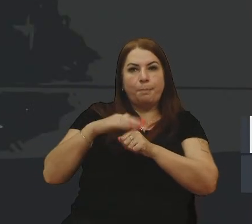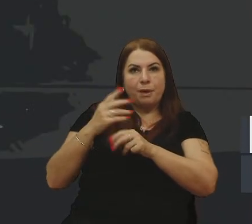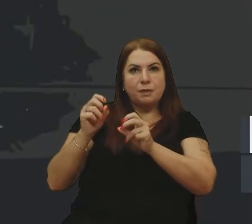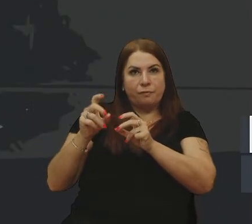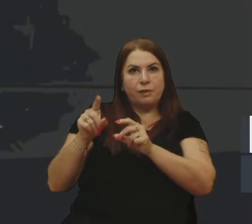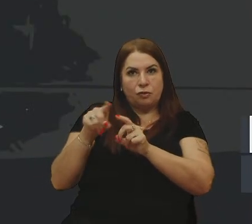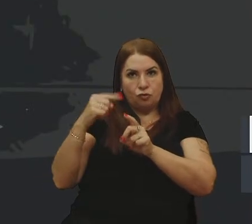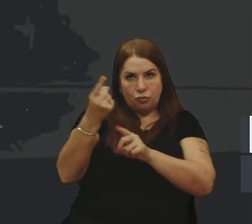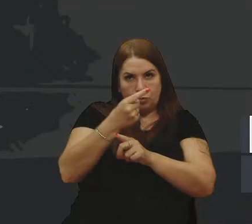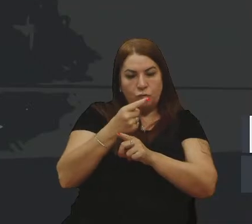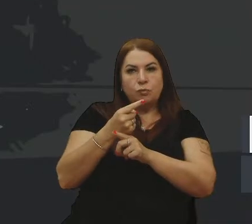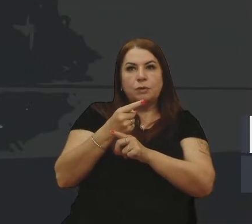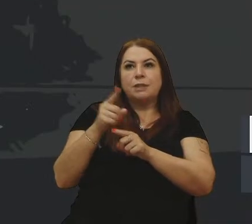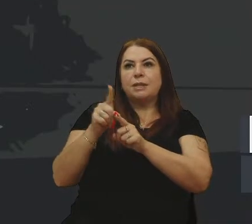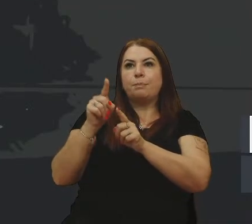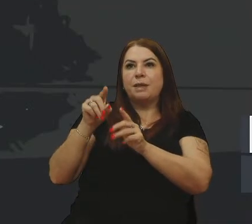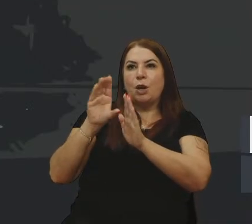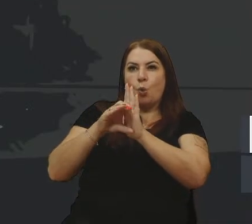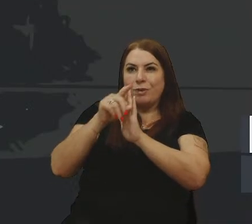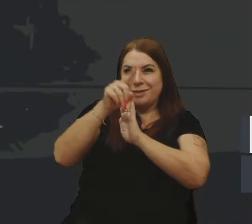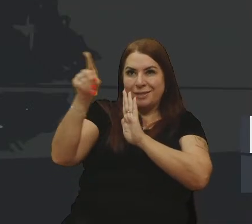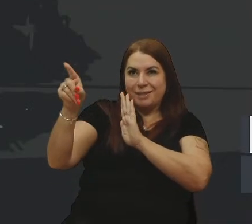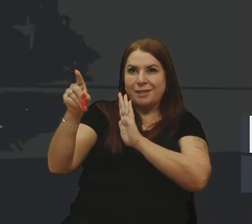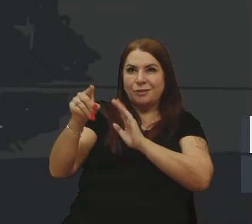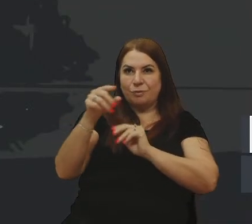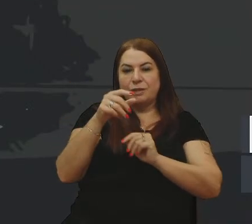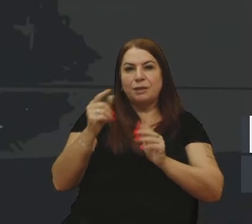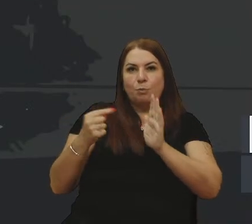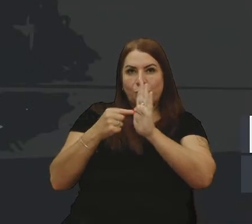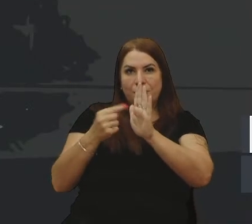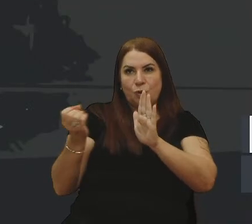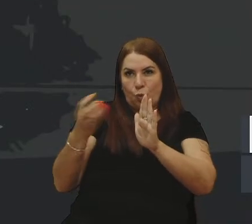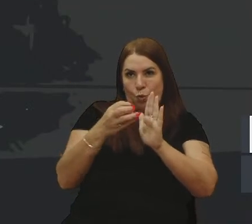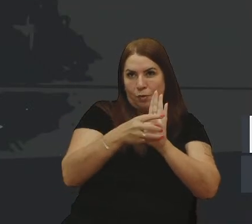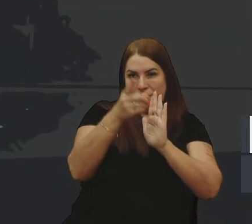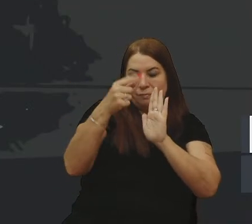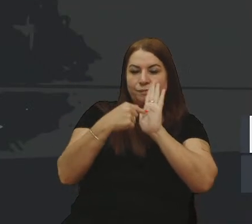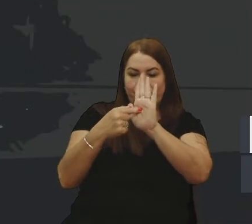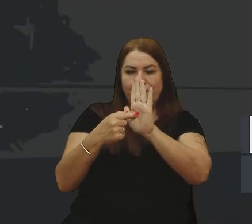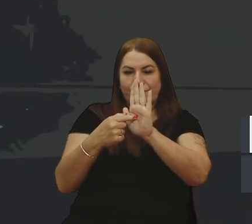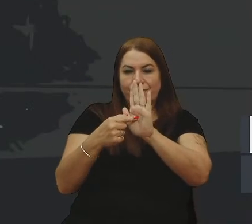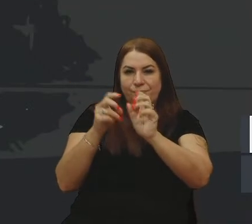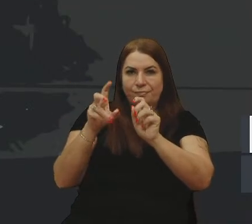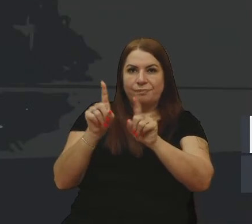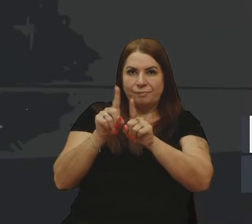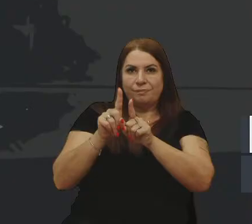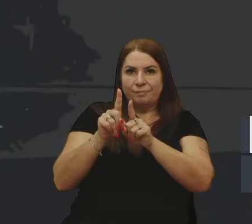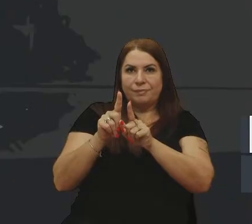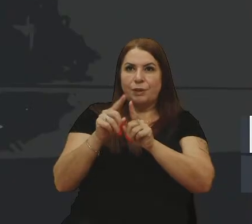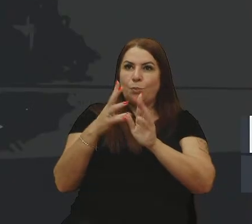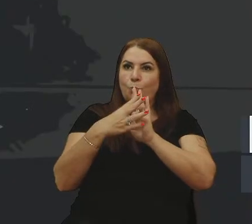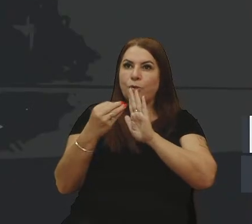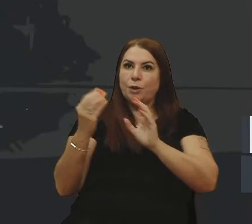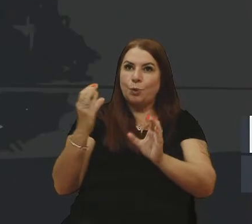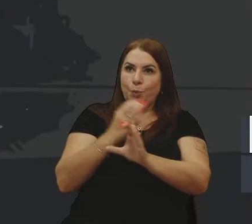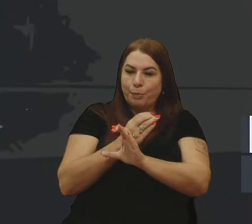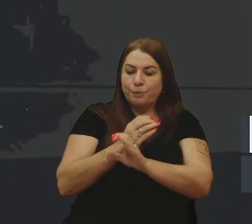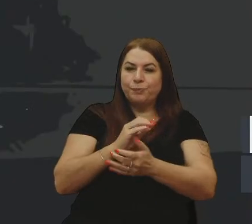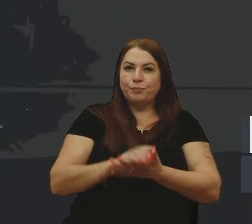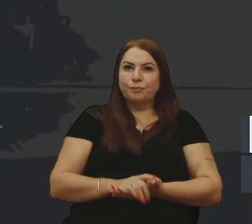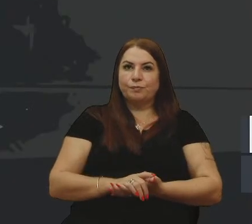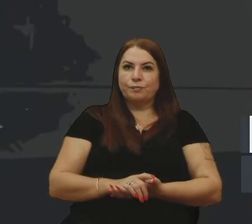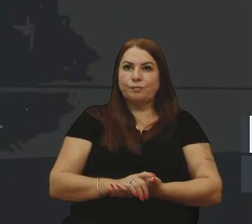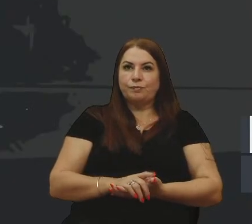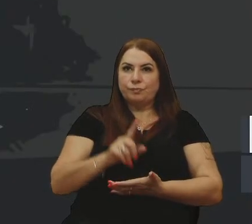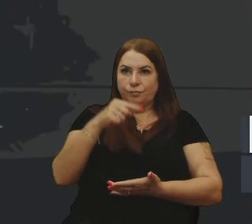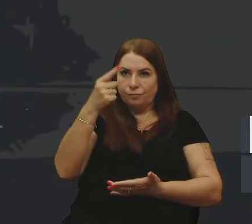vida toda, e a loja Conceito, que é essa loja que a gente está trazendo agora para vender também esse modelo completo. Tá? E se a gente